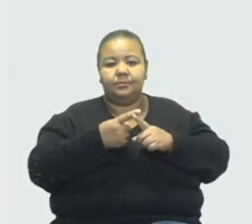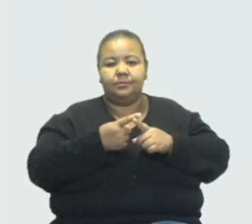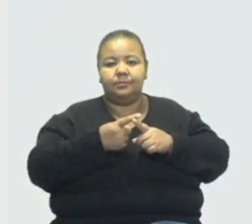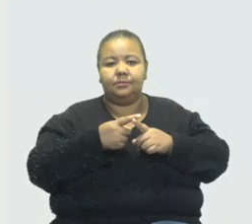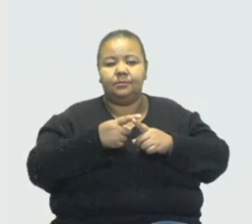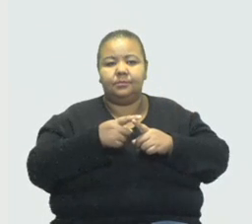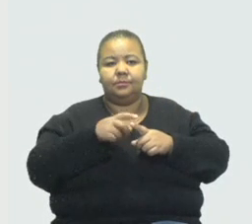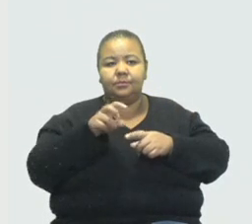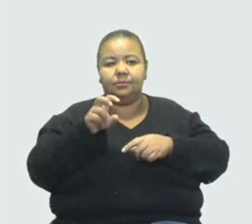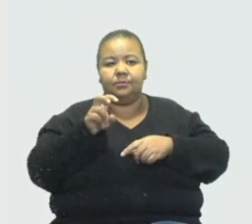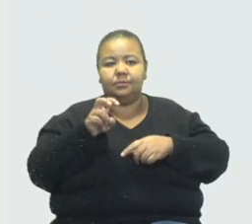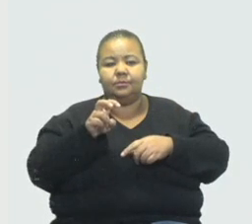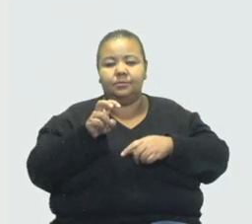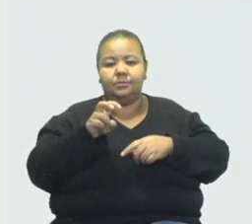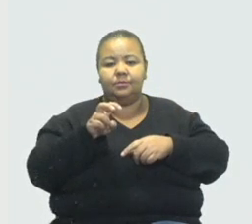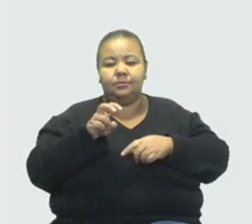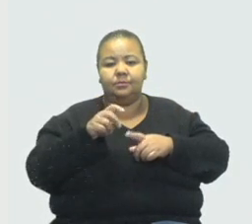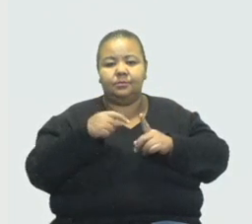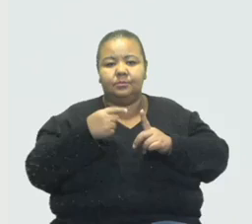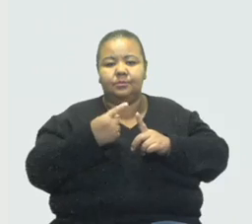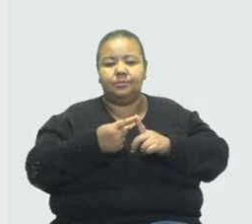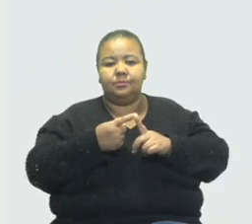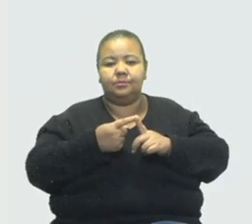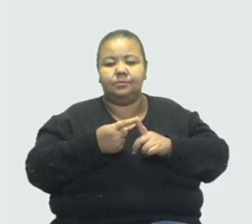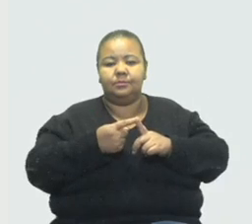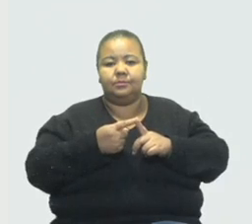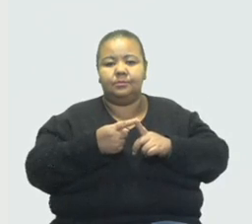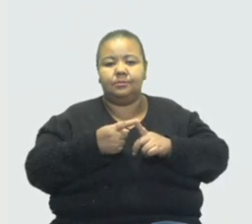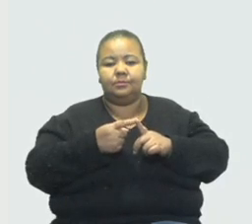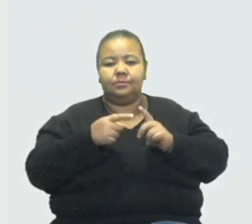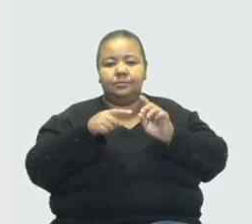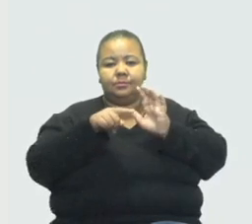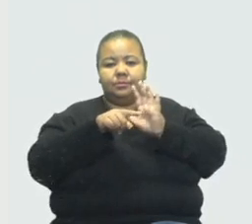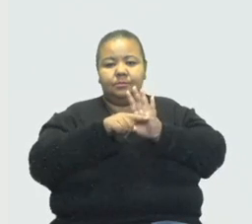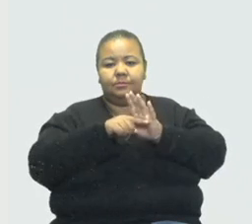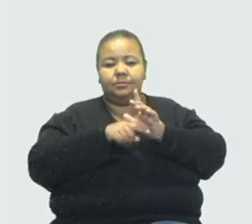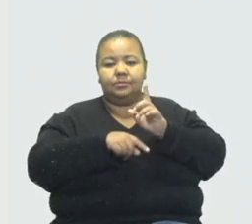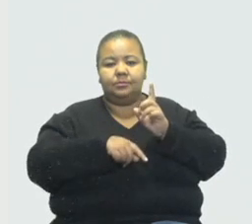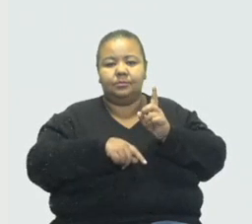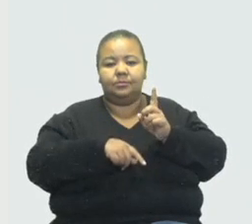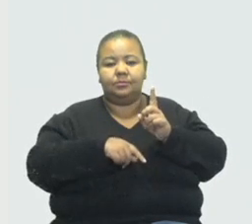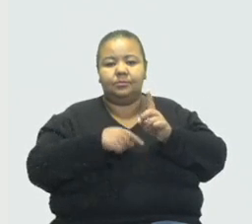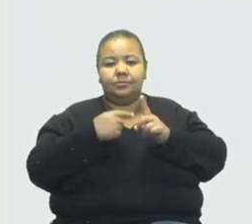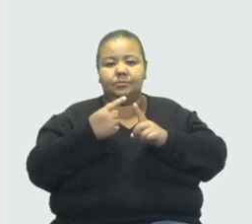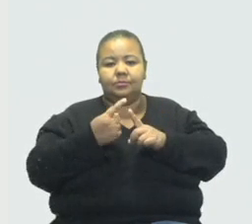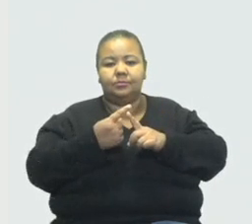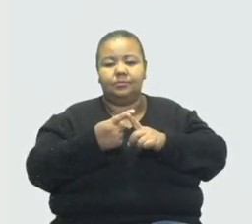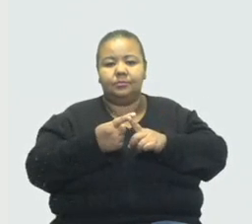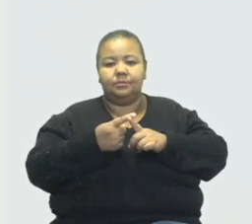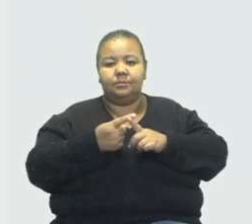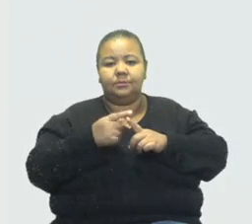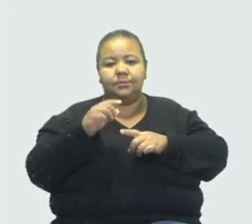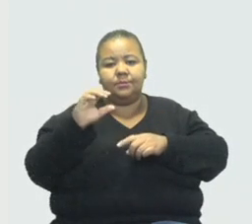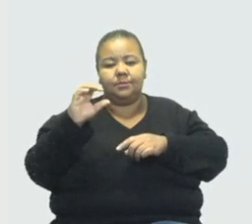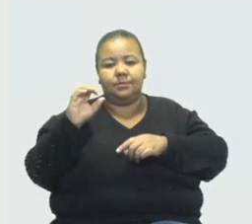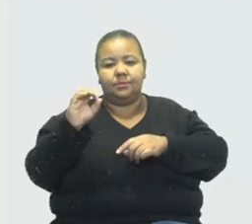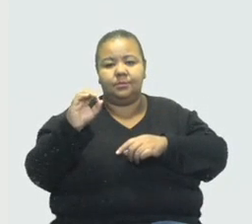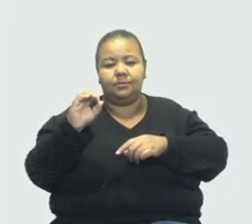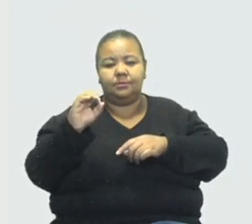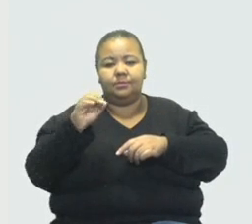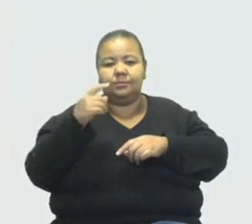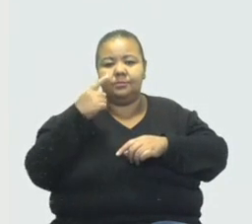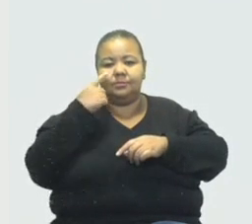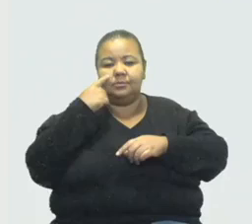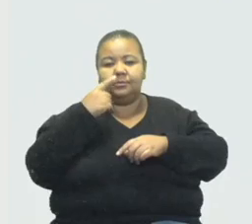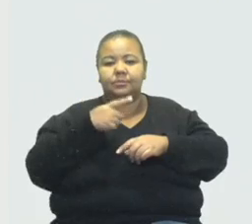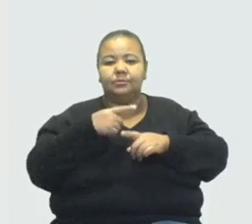vezes 5 mais menos 1 vezes 0. Então, veja, nós